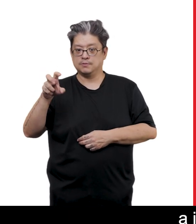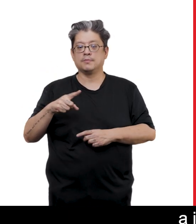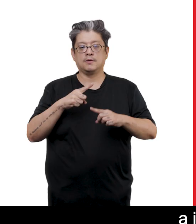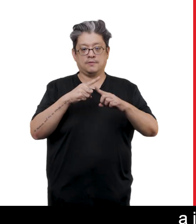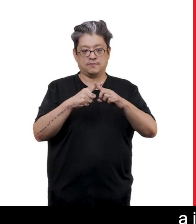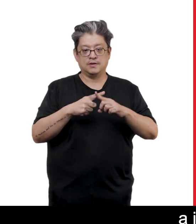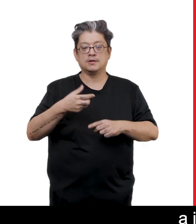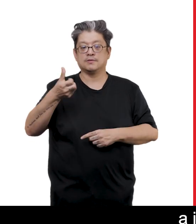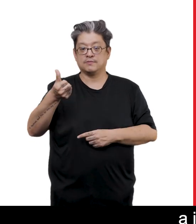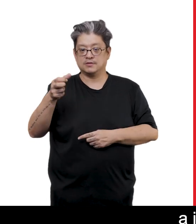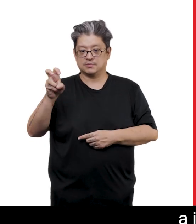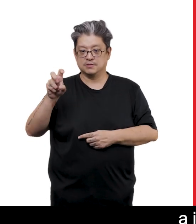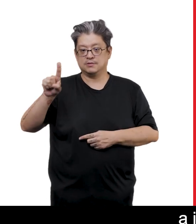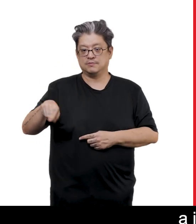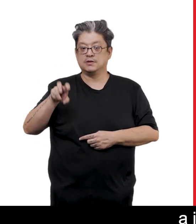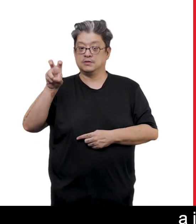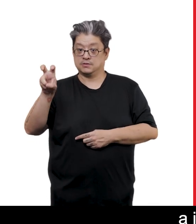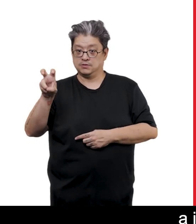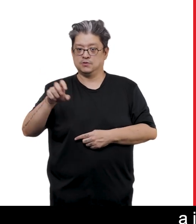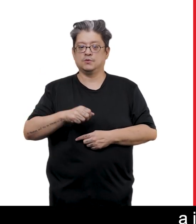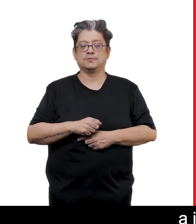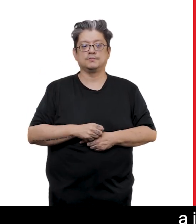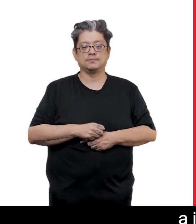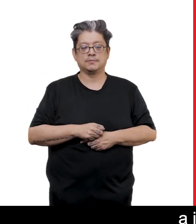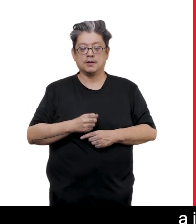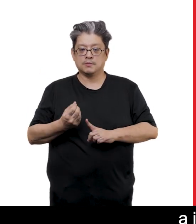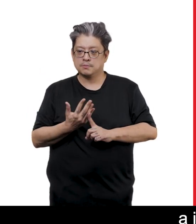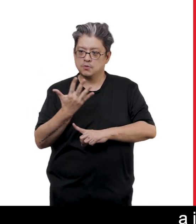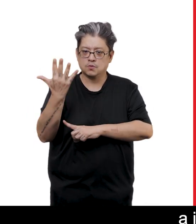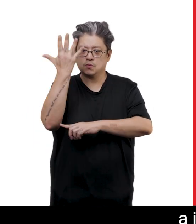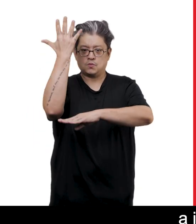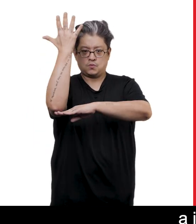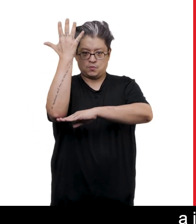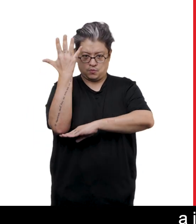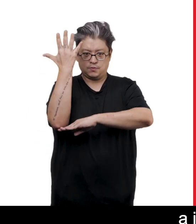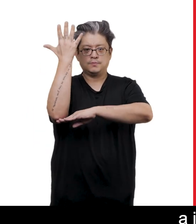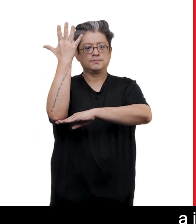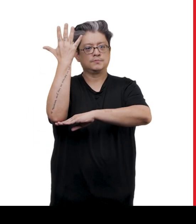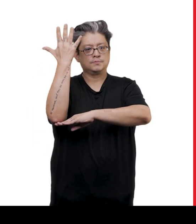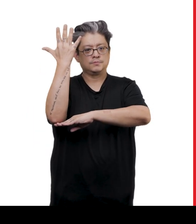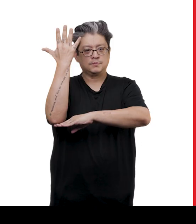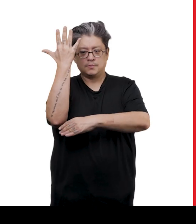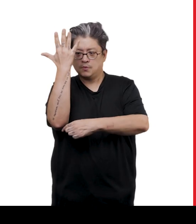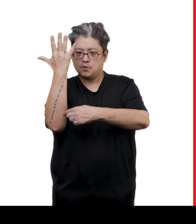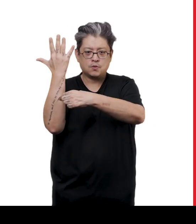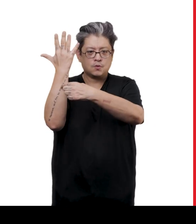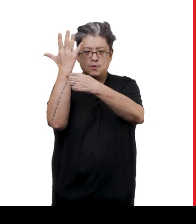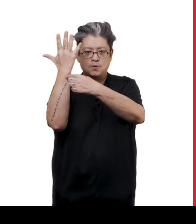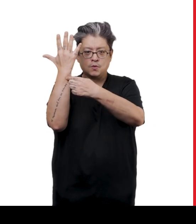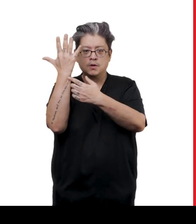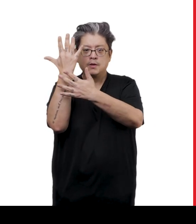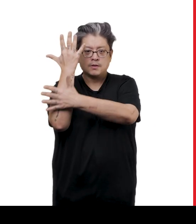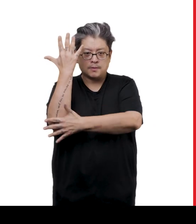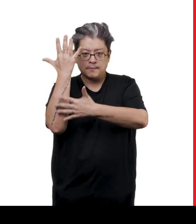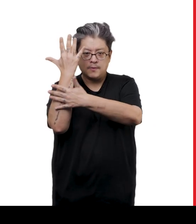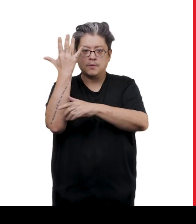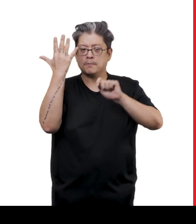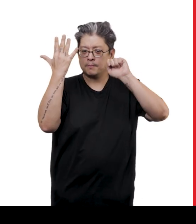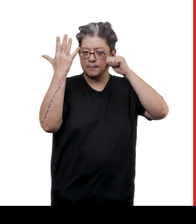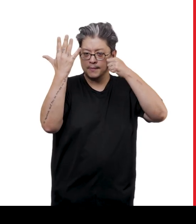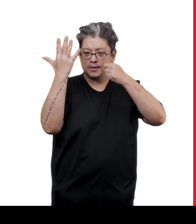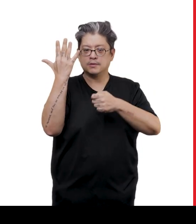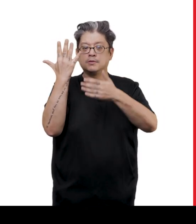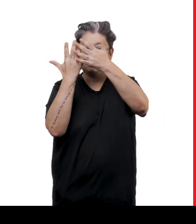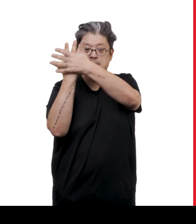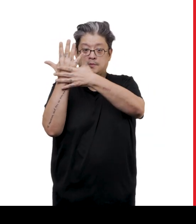a ilustração exibe formas verticais que lembram troncos e folhagens, compondo um intricado padrão gráfico